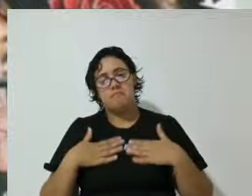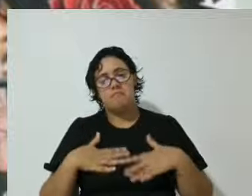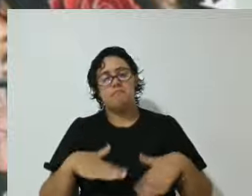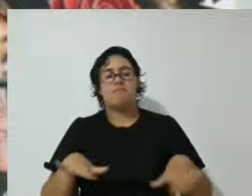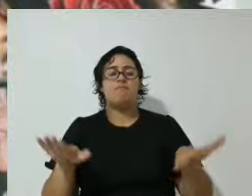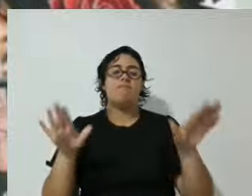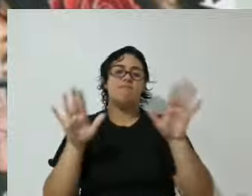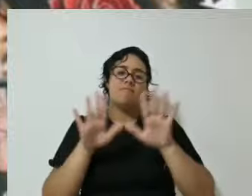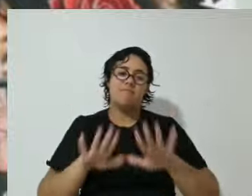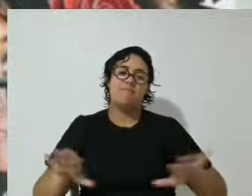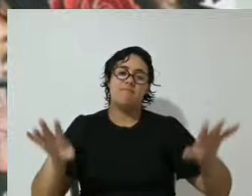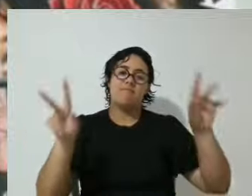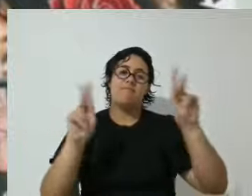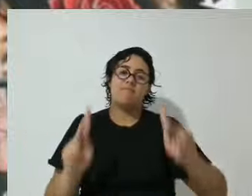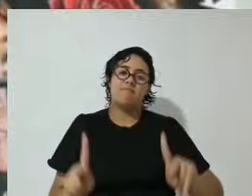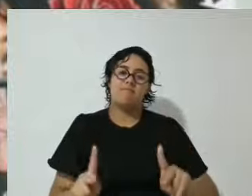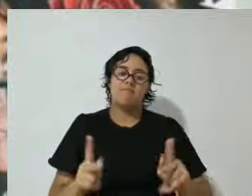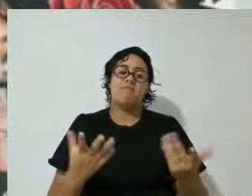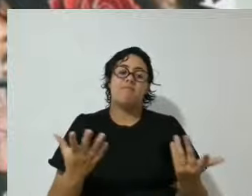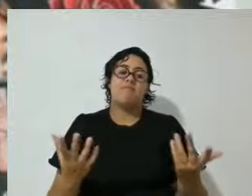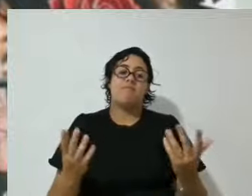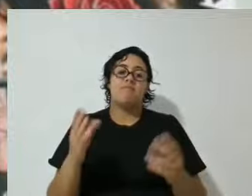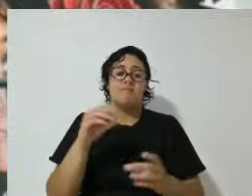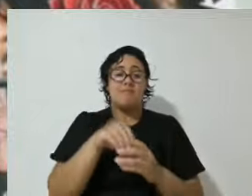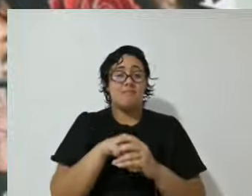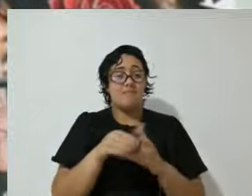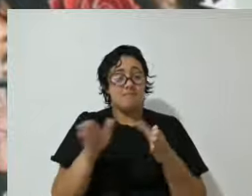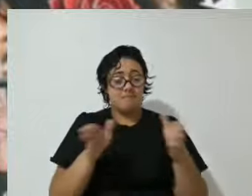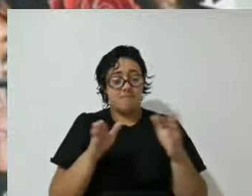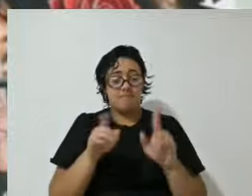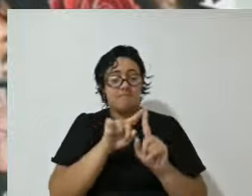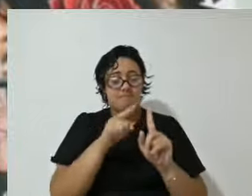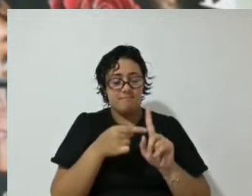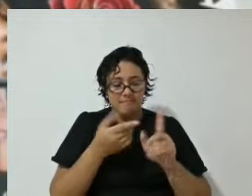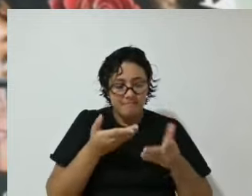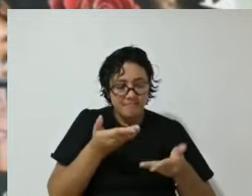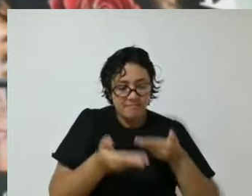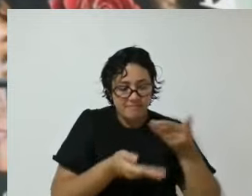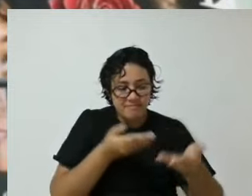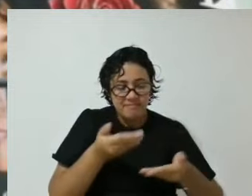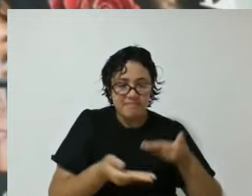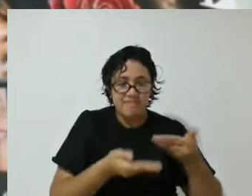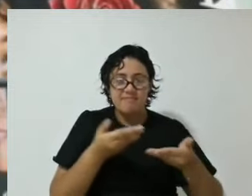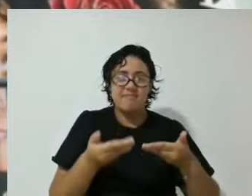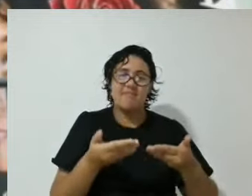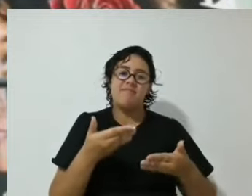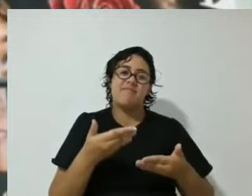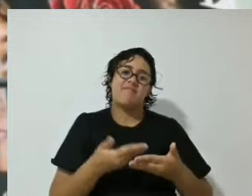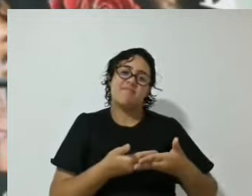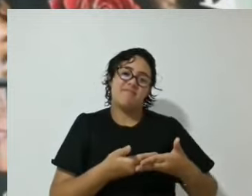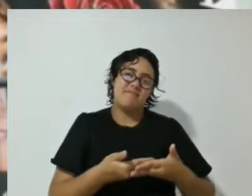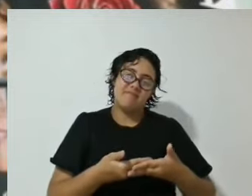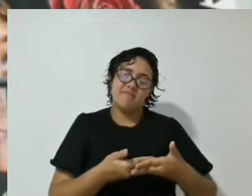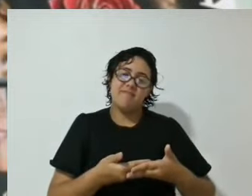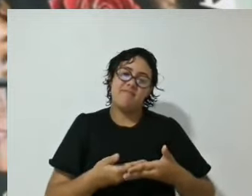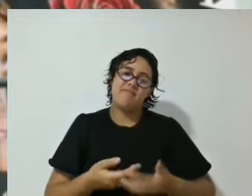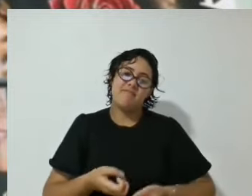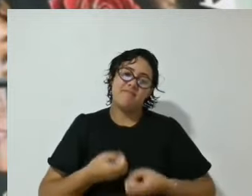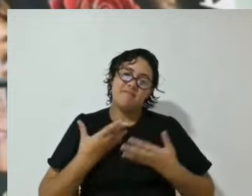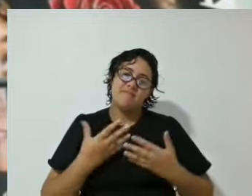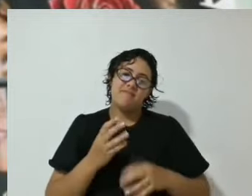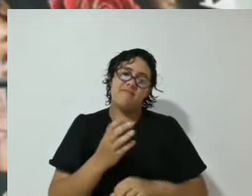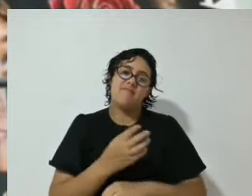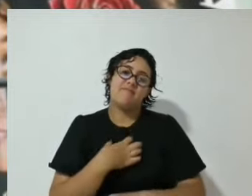nesse momento que você está vivendo da maternidade, que é tão importante também, e que nos aflora tantos sentimentos, né? Fala assim,